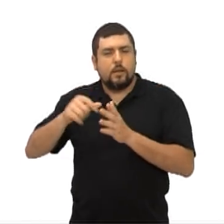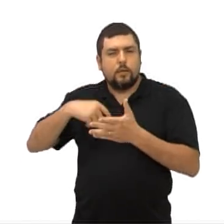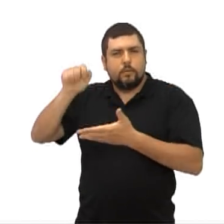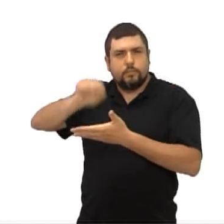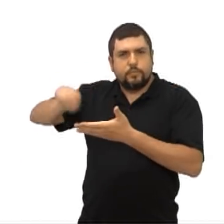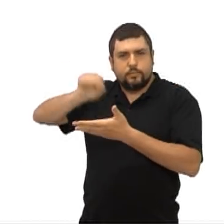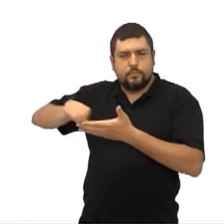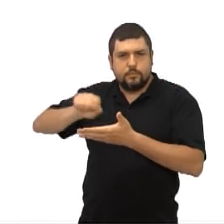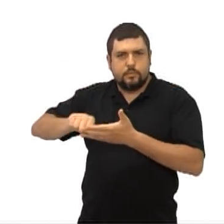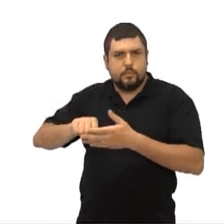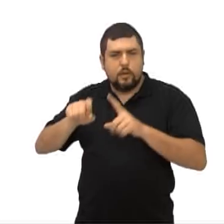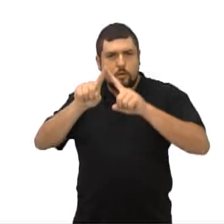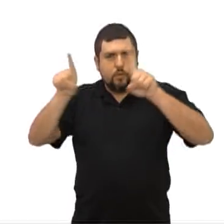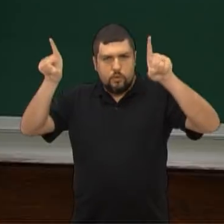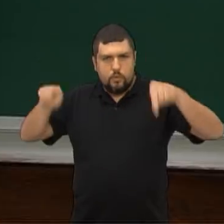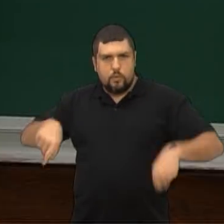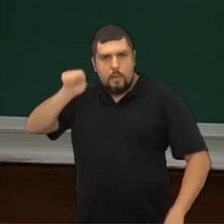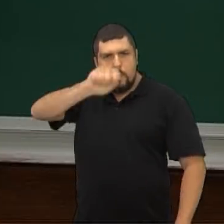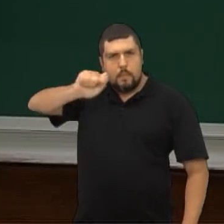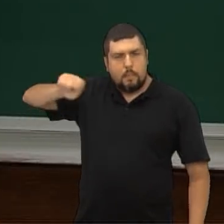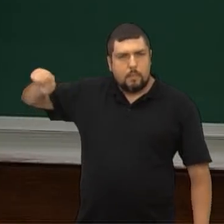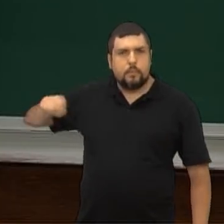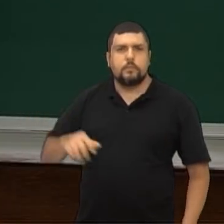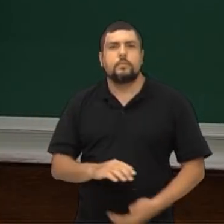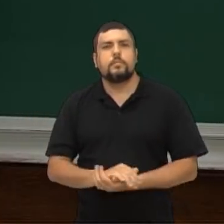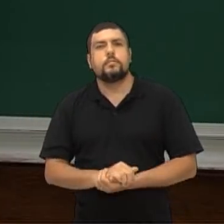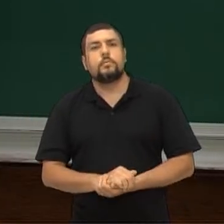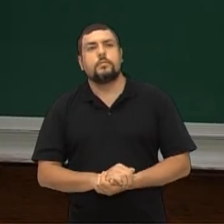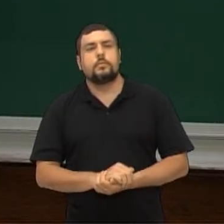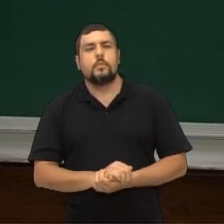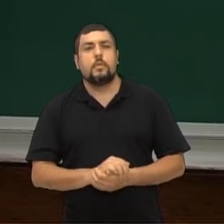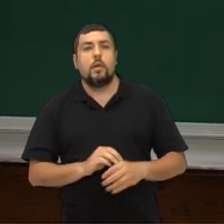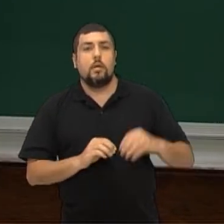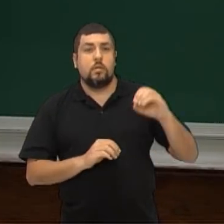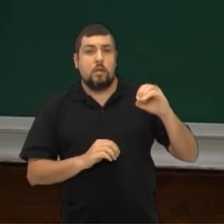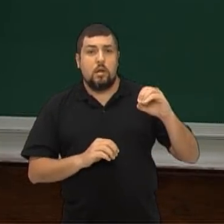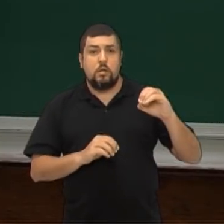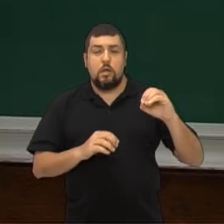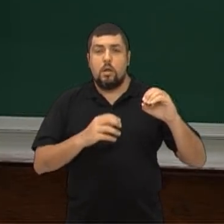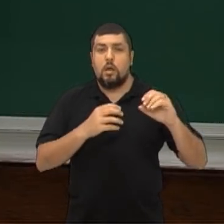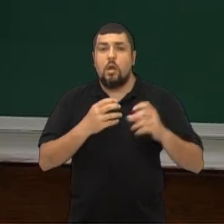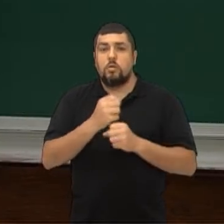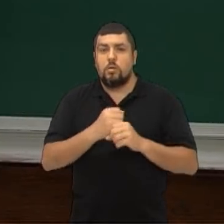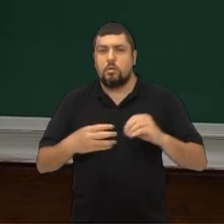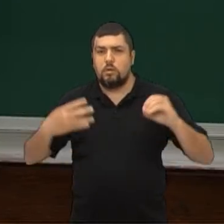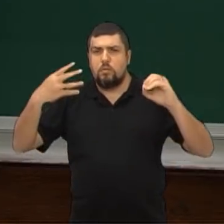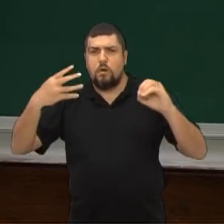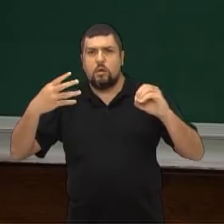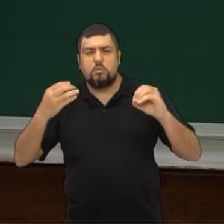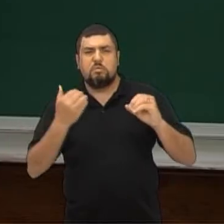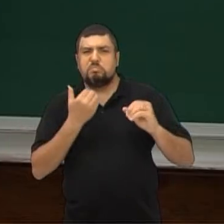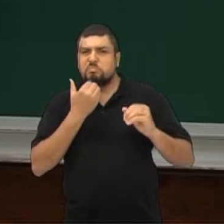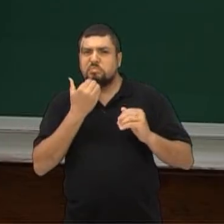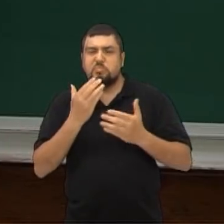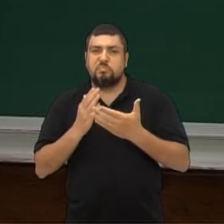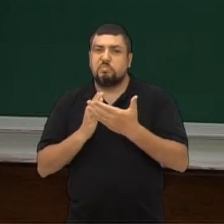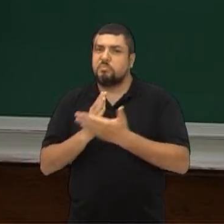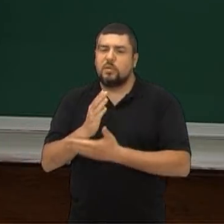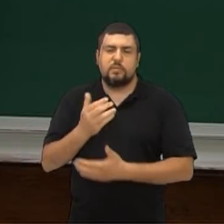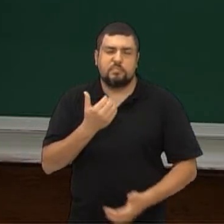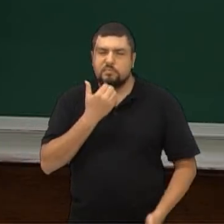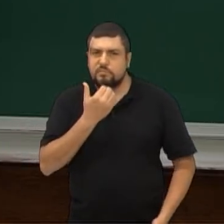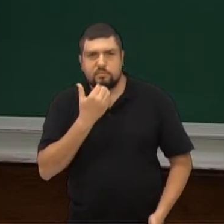quadro. Horas de estudo, o aluno estudou 0, tirou nota 4. Nem conseguiria passar, ou seja, cedo ou tarde esse aluno vai ter